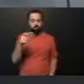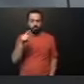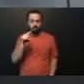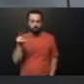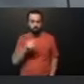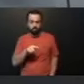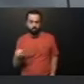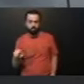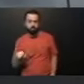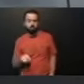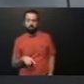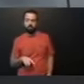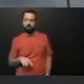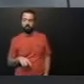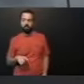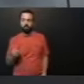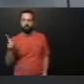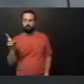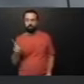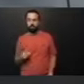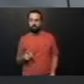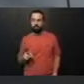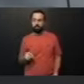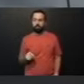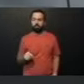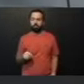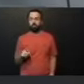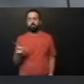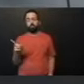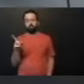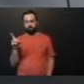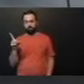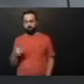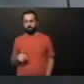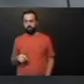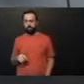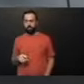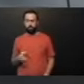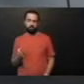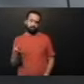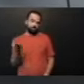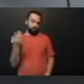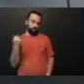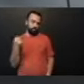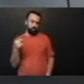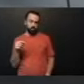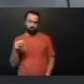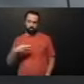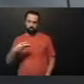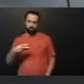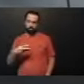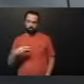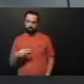X tem som de CH. Na palavrinha trouxe,